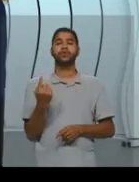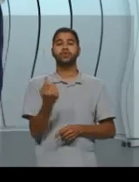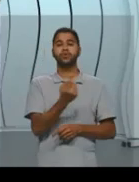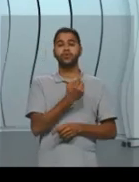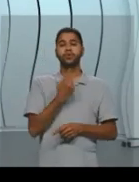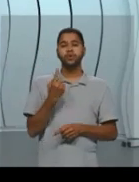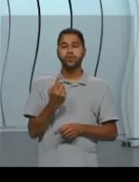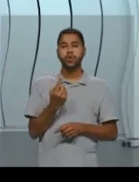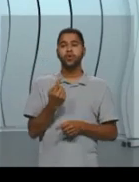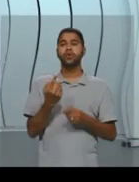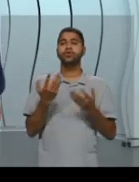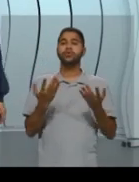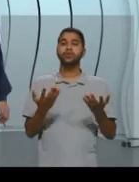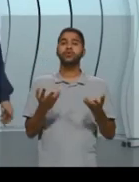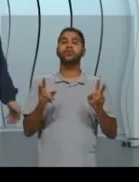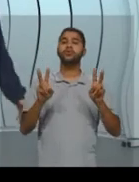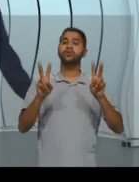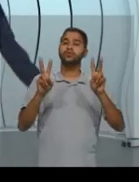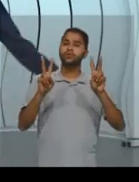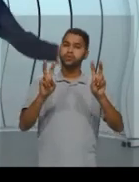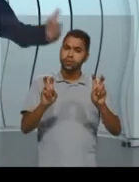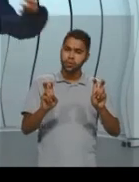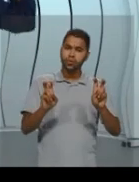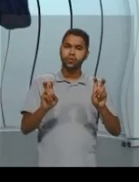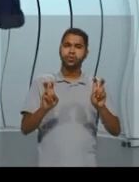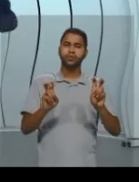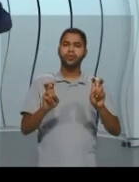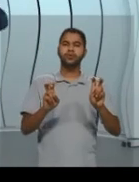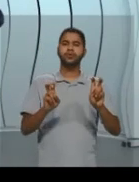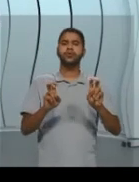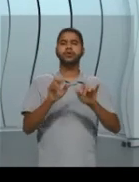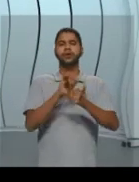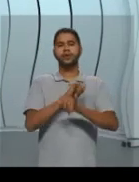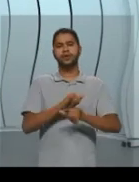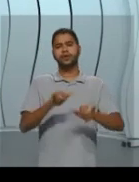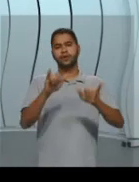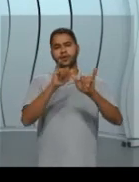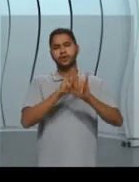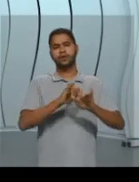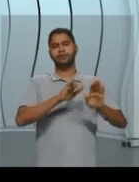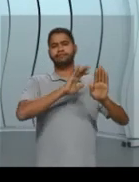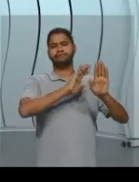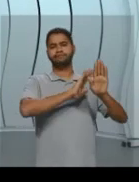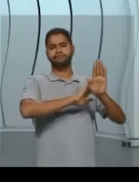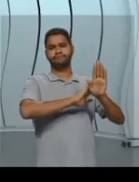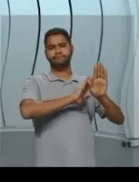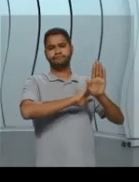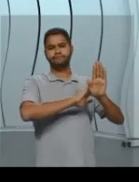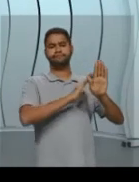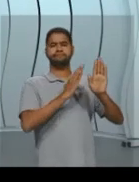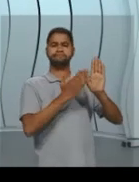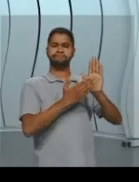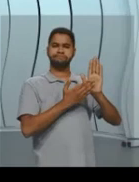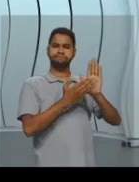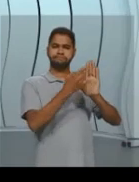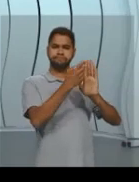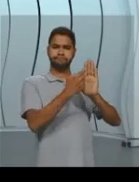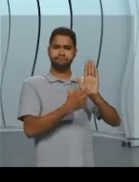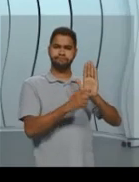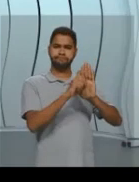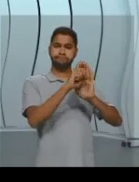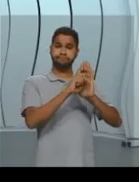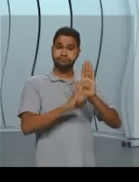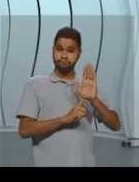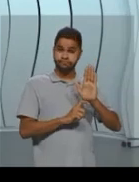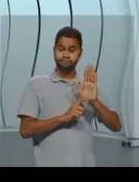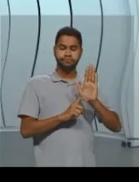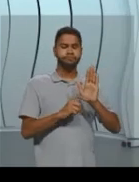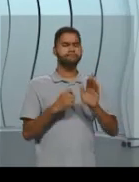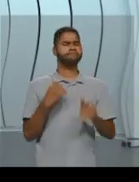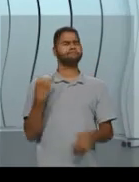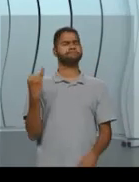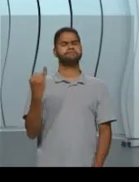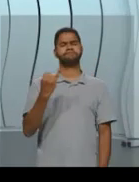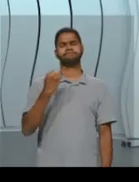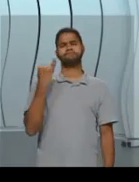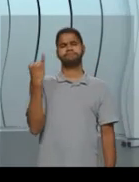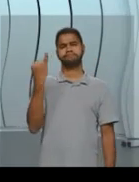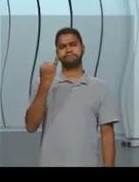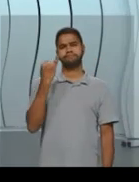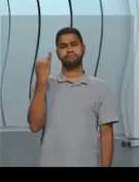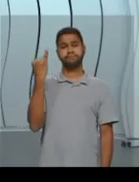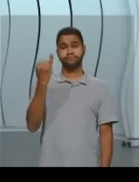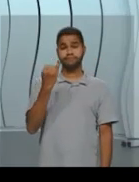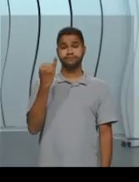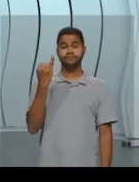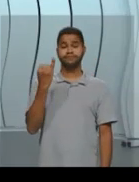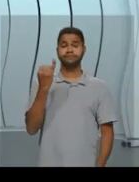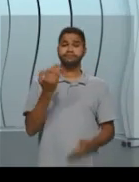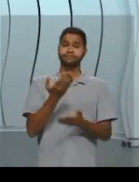um pouquinho sobre as informações implícitas e explícitas no texto. E isso é de suma